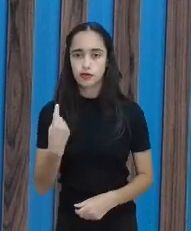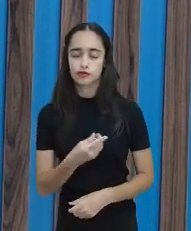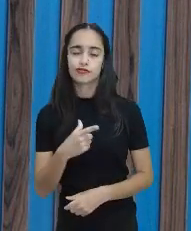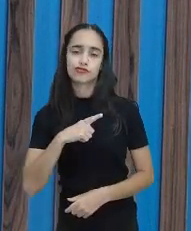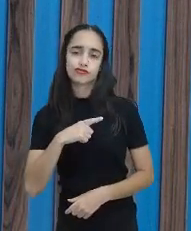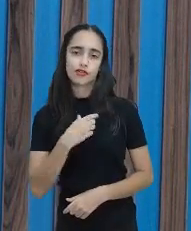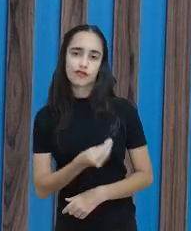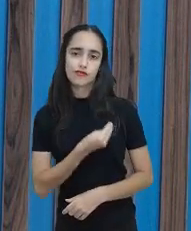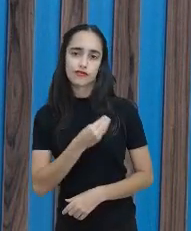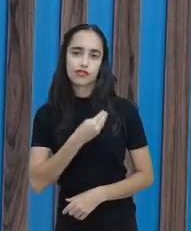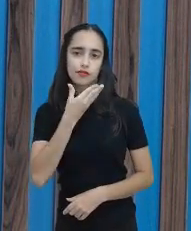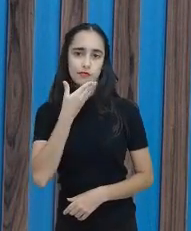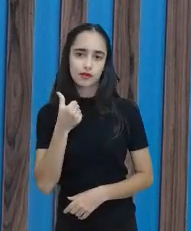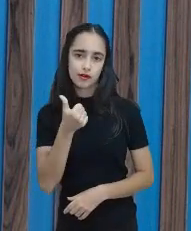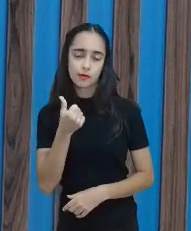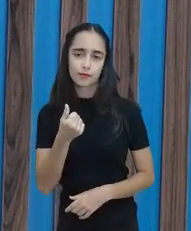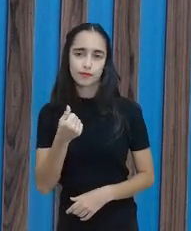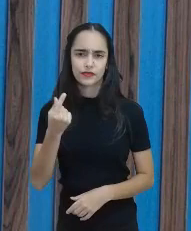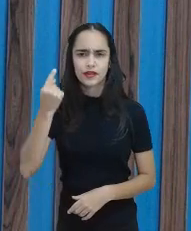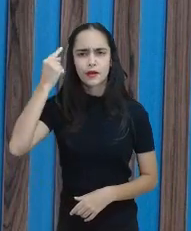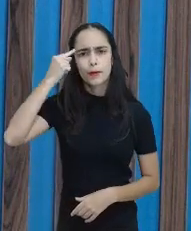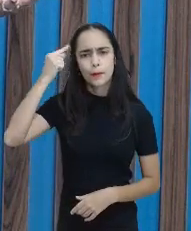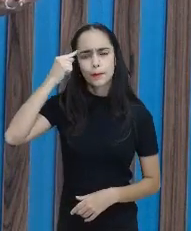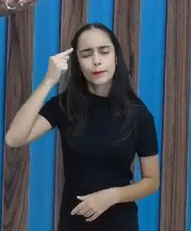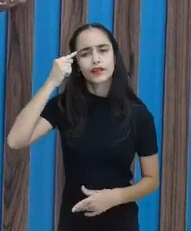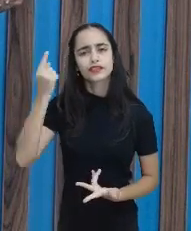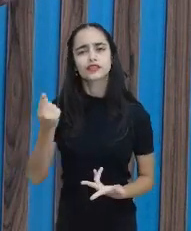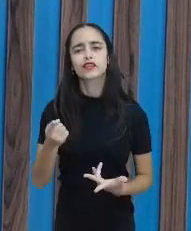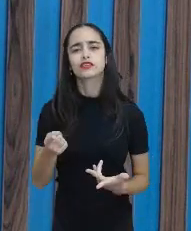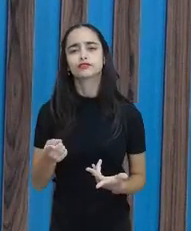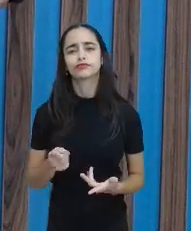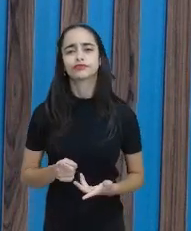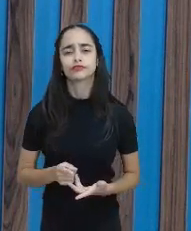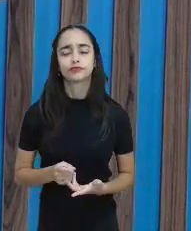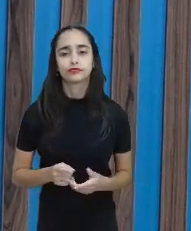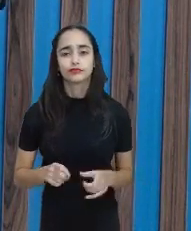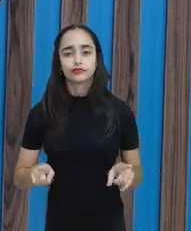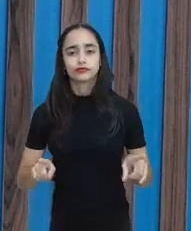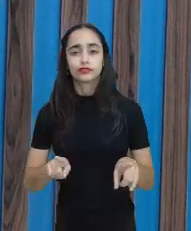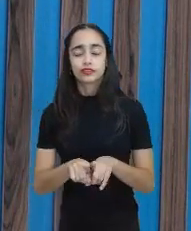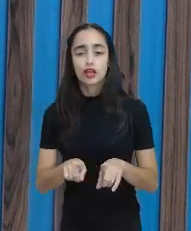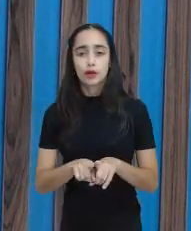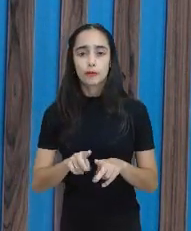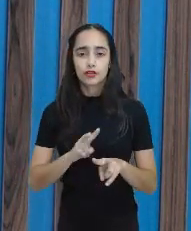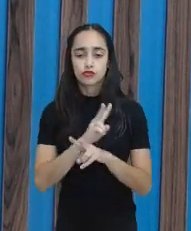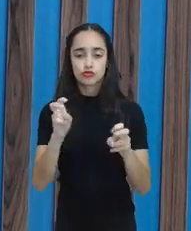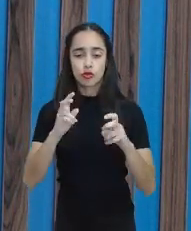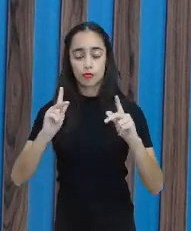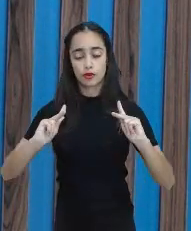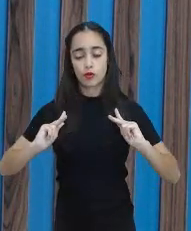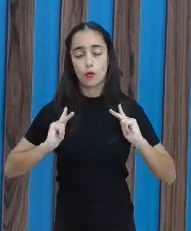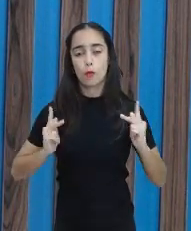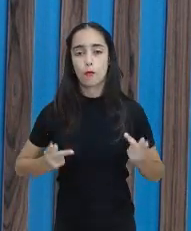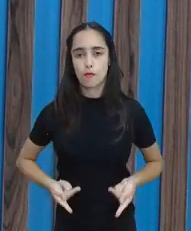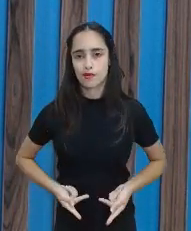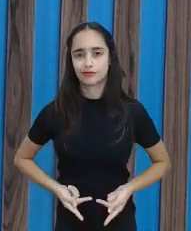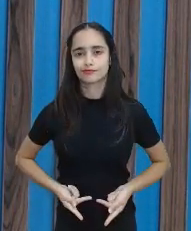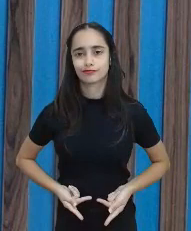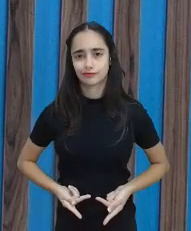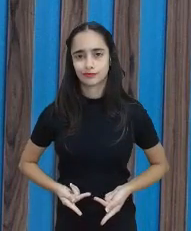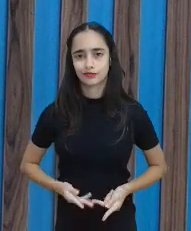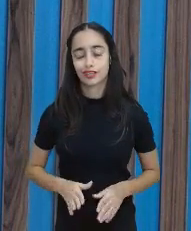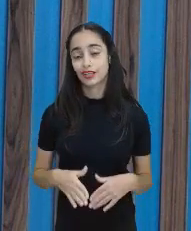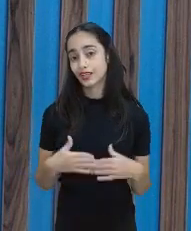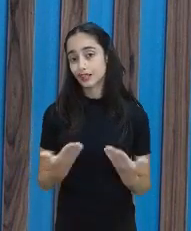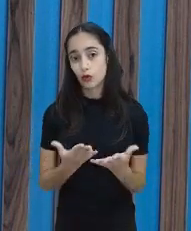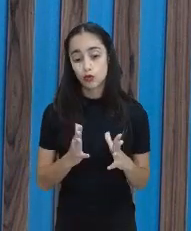pensar todas essas questões, a questão humana mesmo. Então, tudo isso